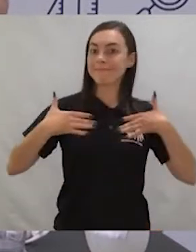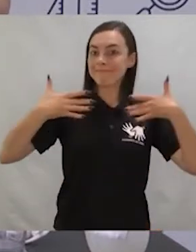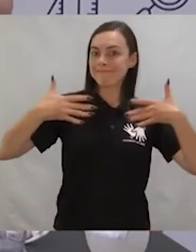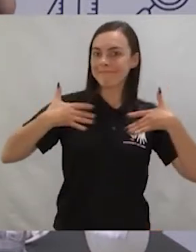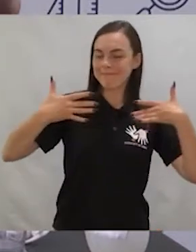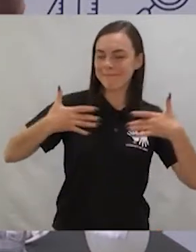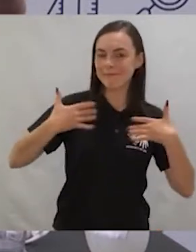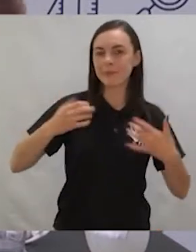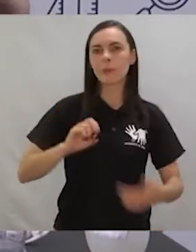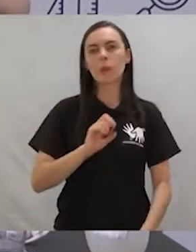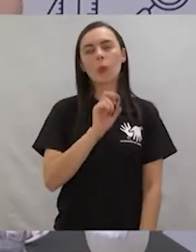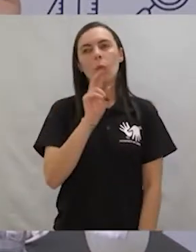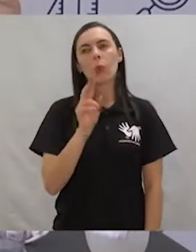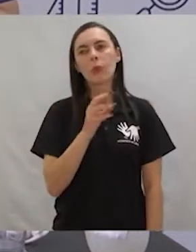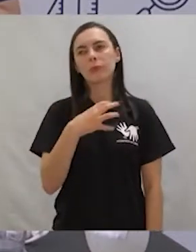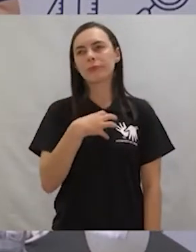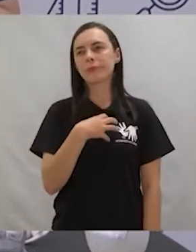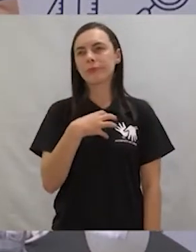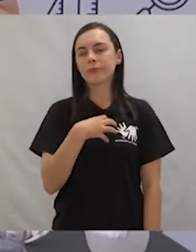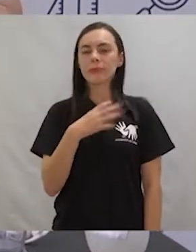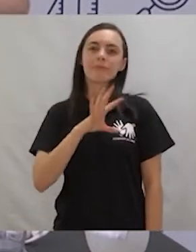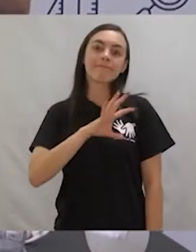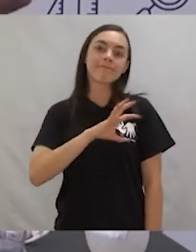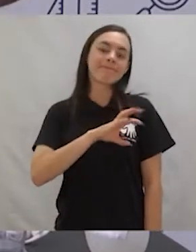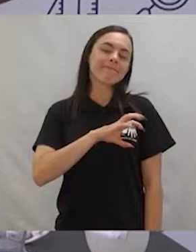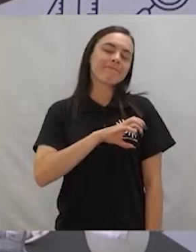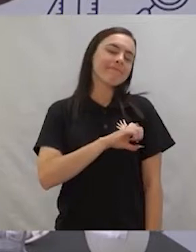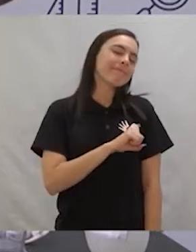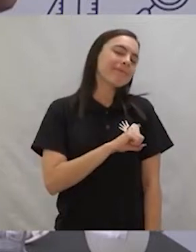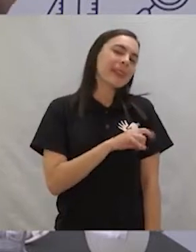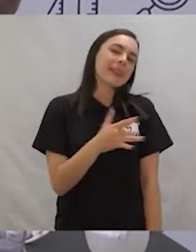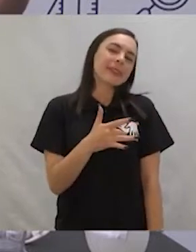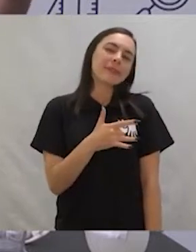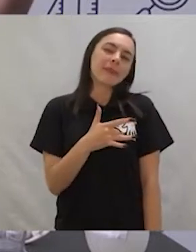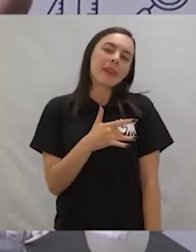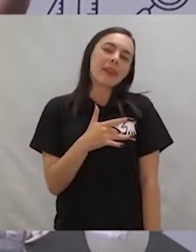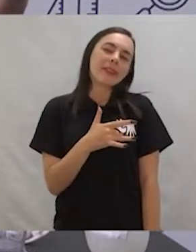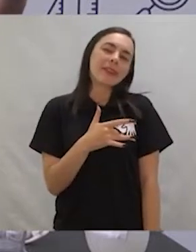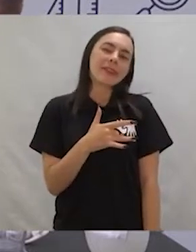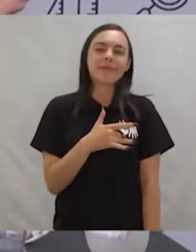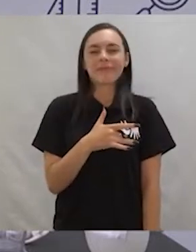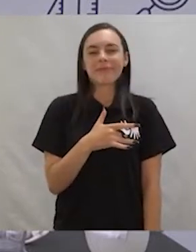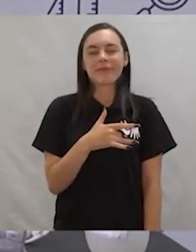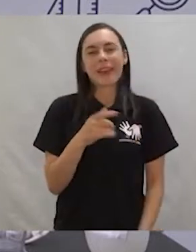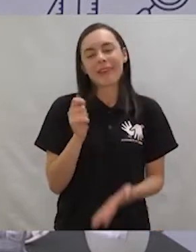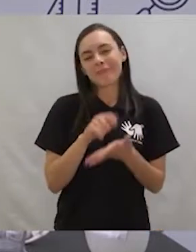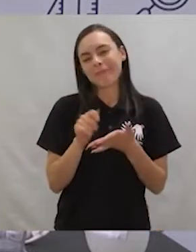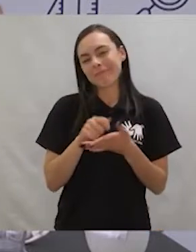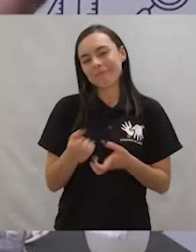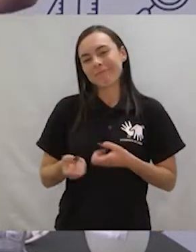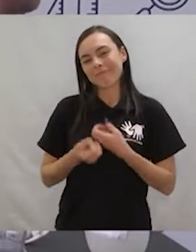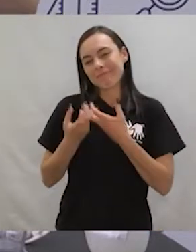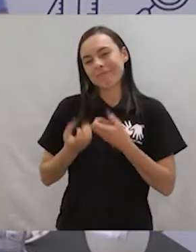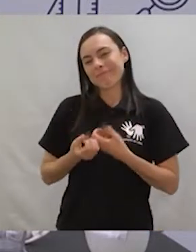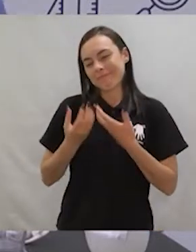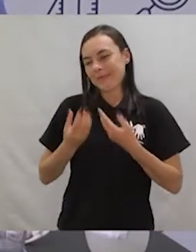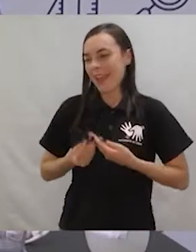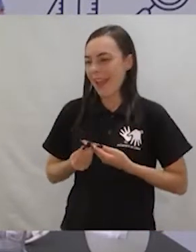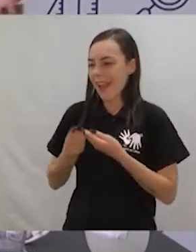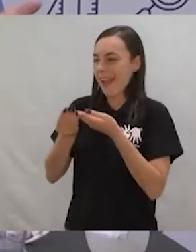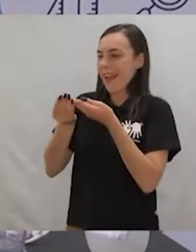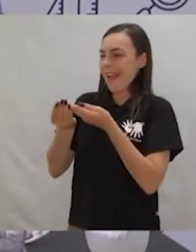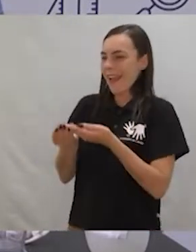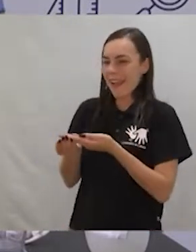de alegria, a gente tem o sentimento de amor, né? Quando a gente está apaixonado, a gente faz uma poesia para a pessoa